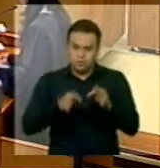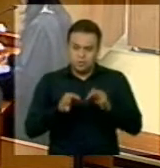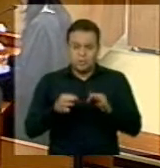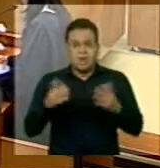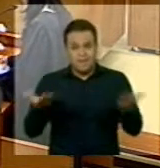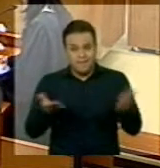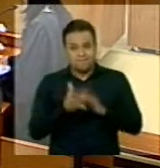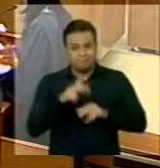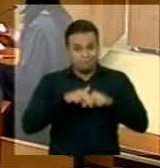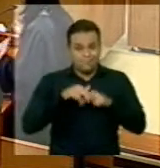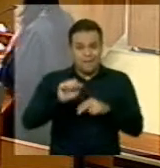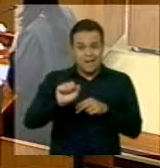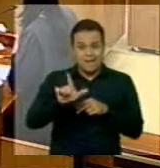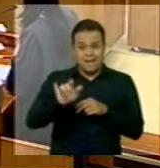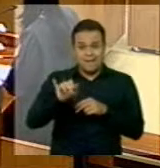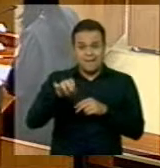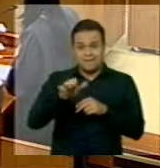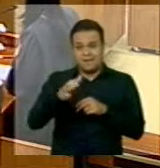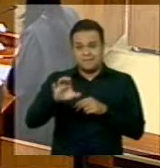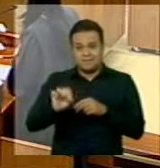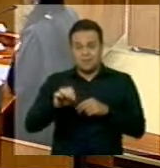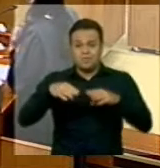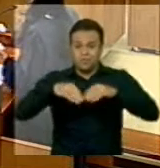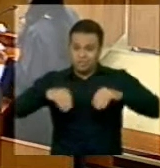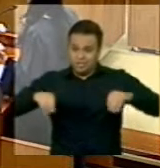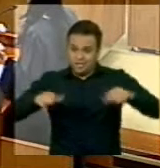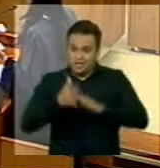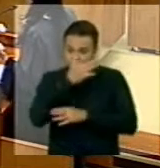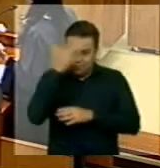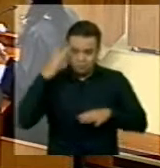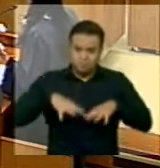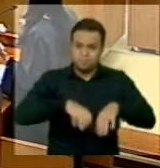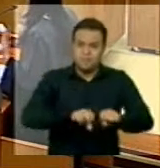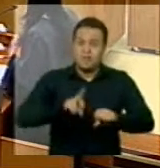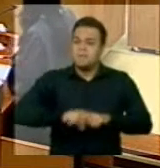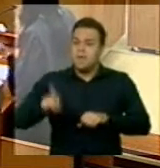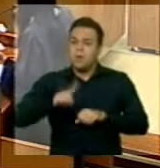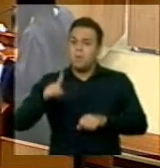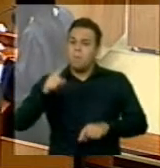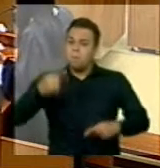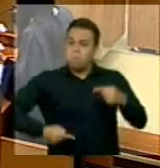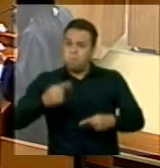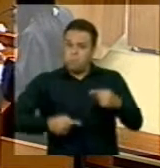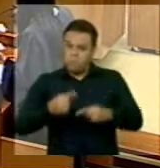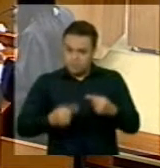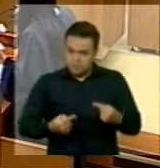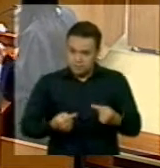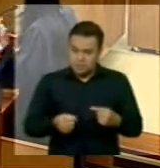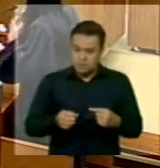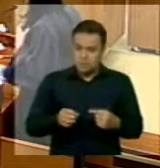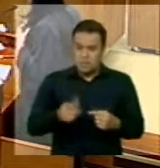alienação de terras a esses ocupantes, não numa política de preços subsidiários, de forma